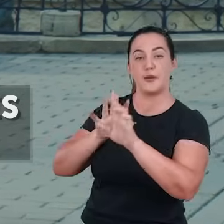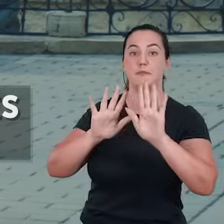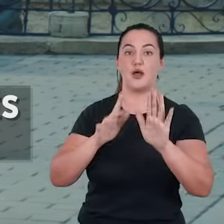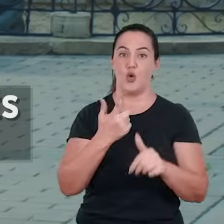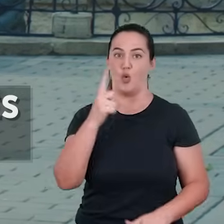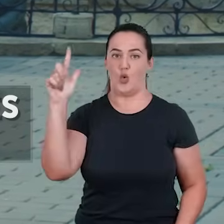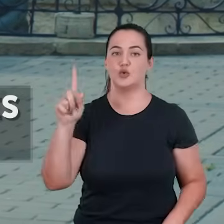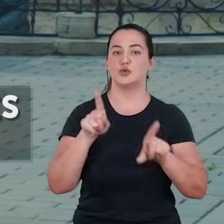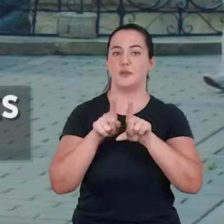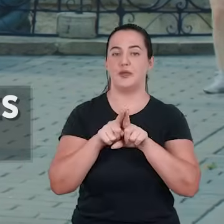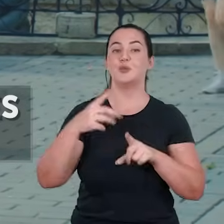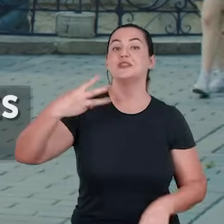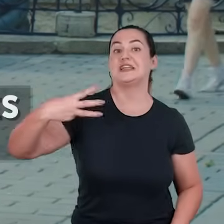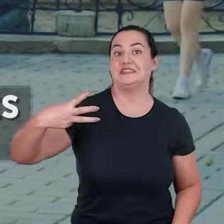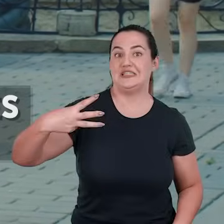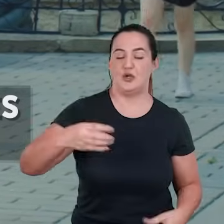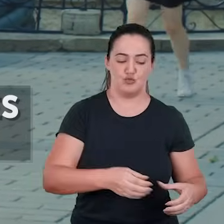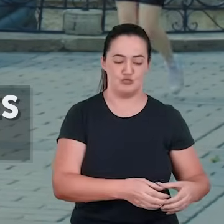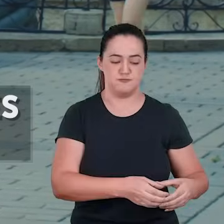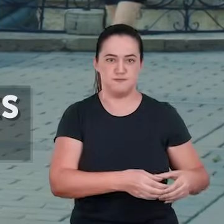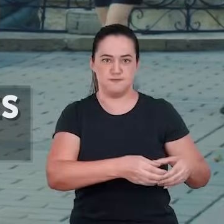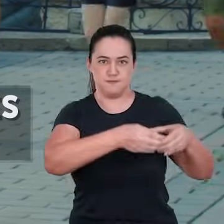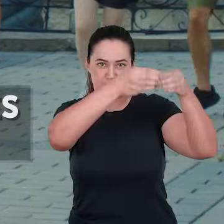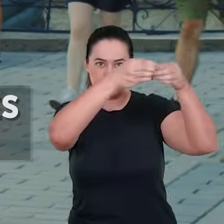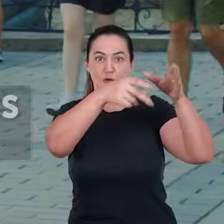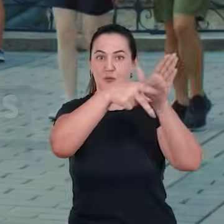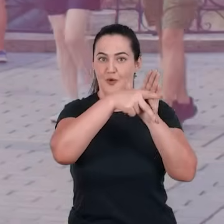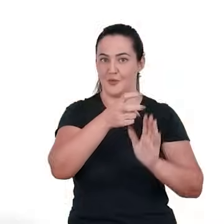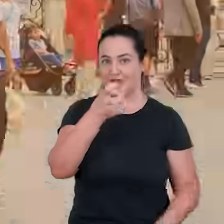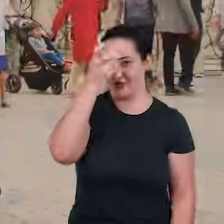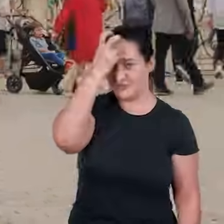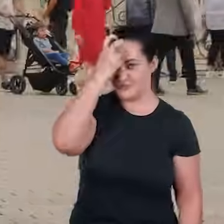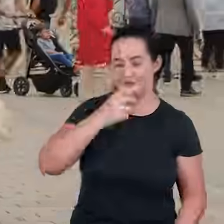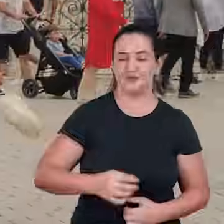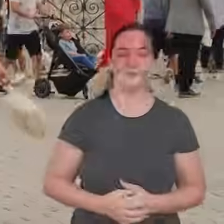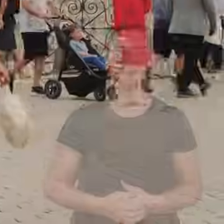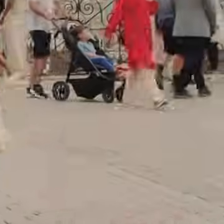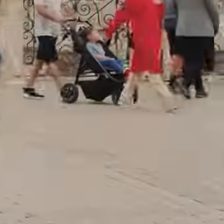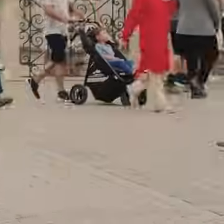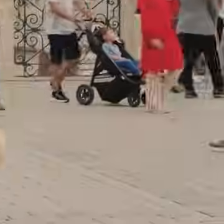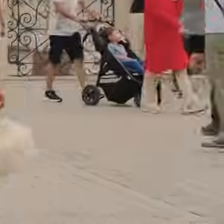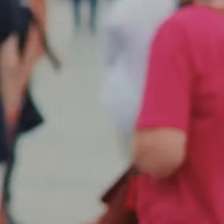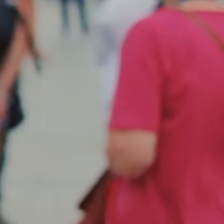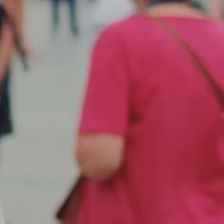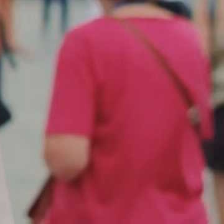obelisco egípcio que está ali, que também tem conexão com toda essa história. Vem comigo.